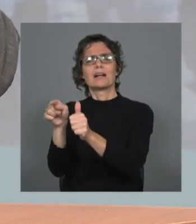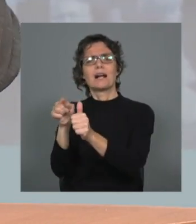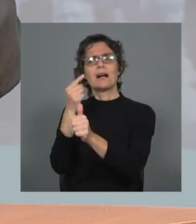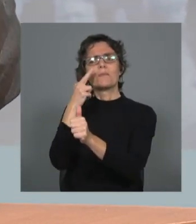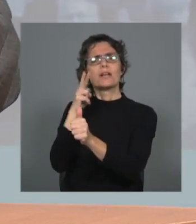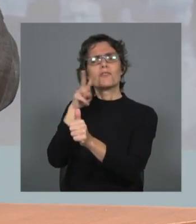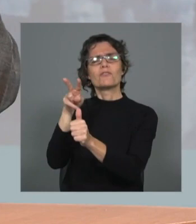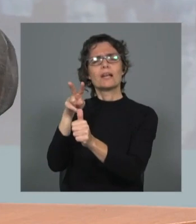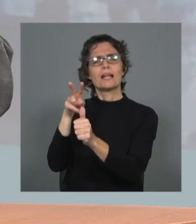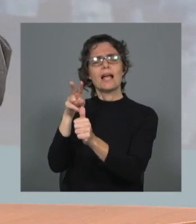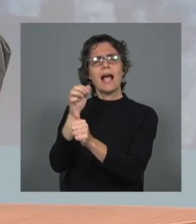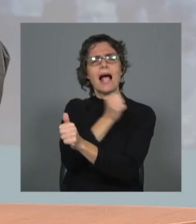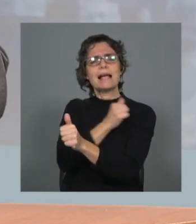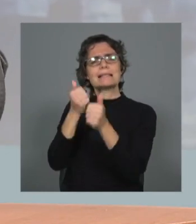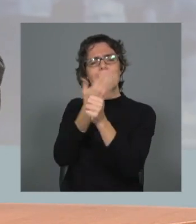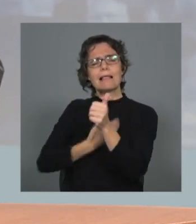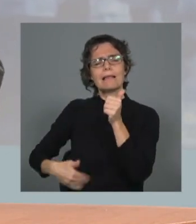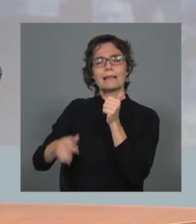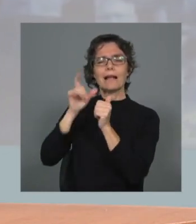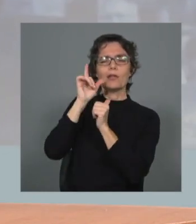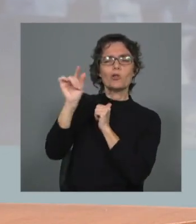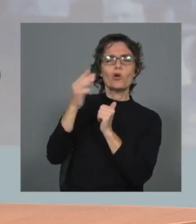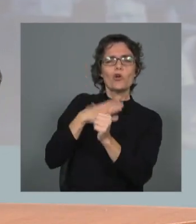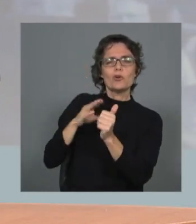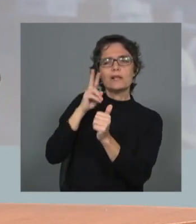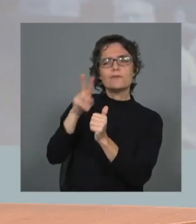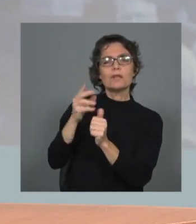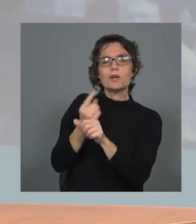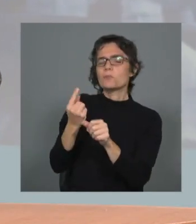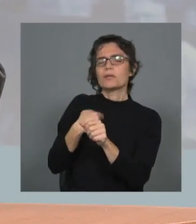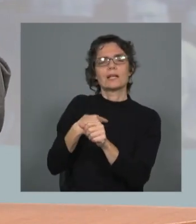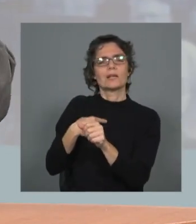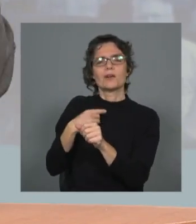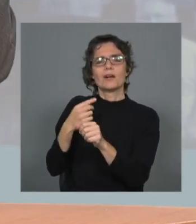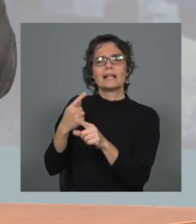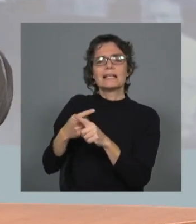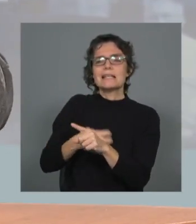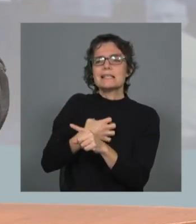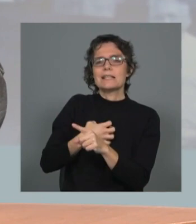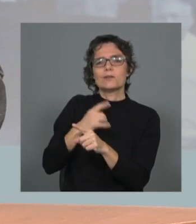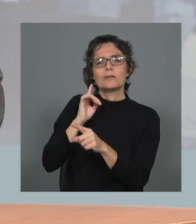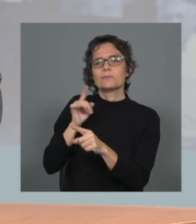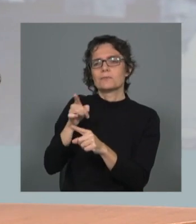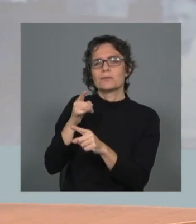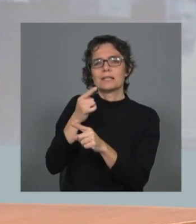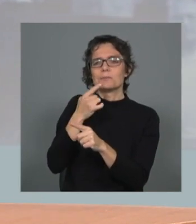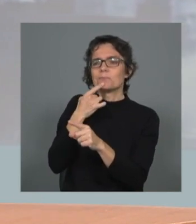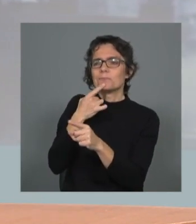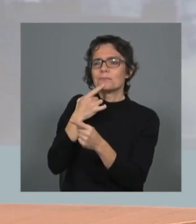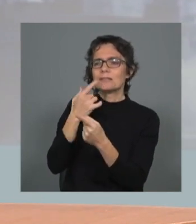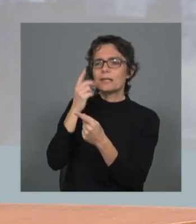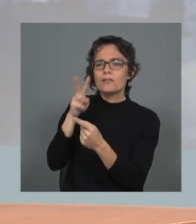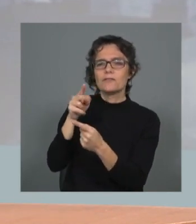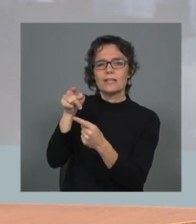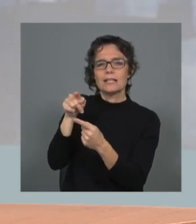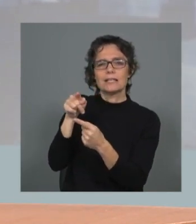a parte antiga da cidade, pelo menos de longe, porque não queria sair da Grécia sem olhar para aquilo que tinha sido aquela cidade.